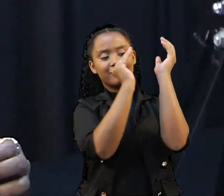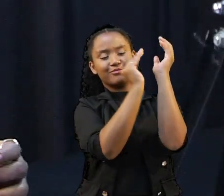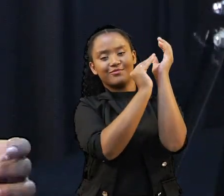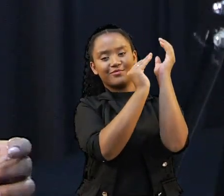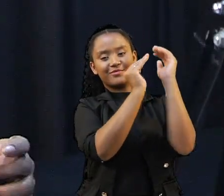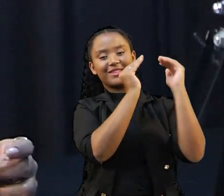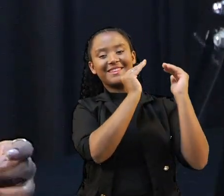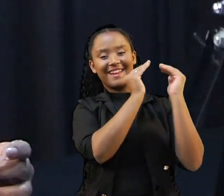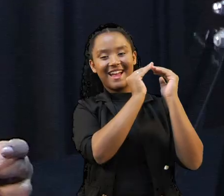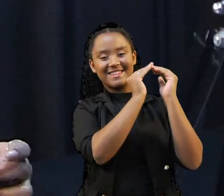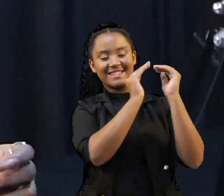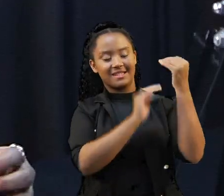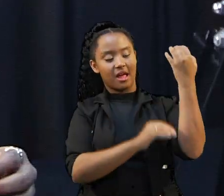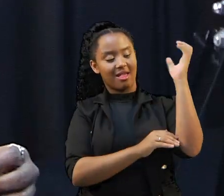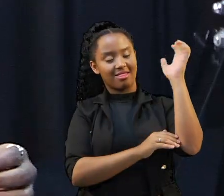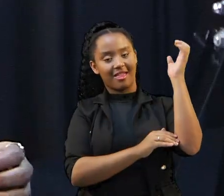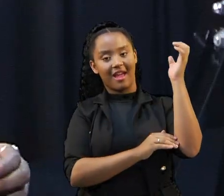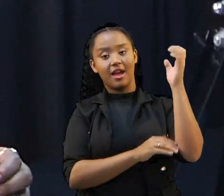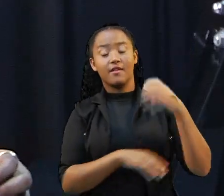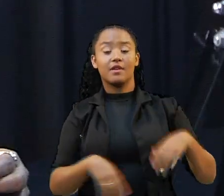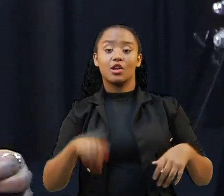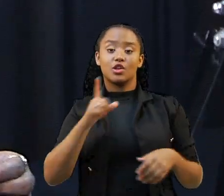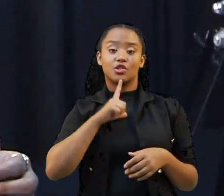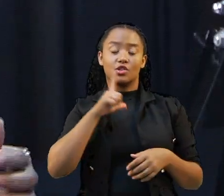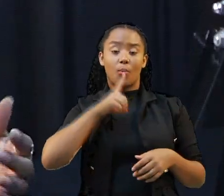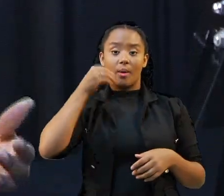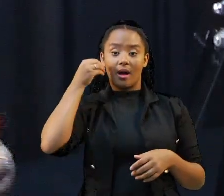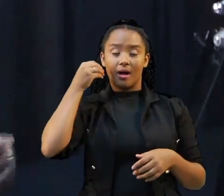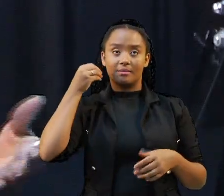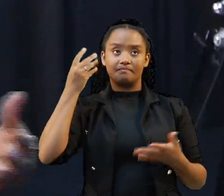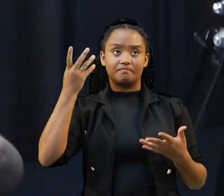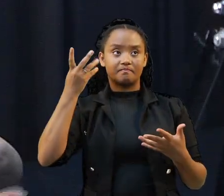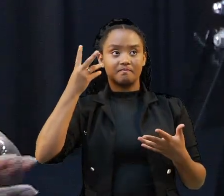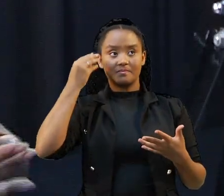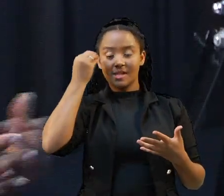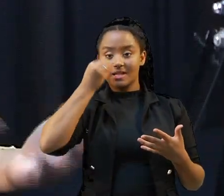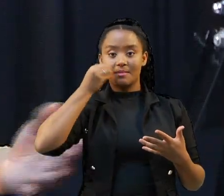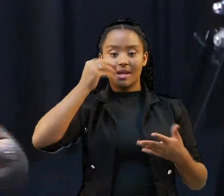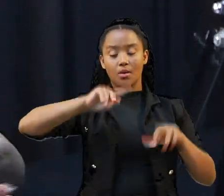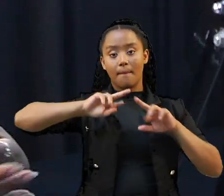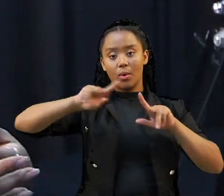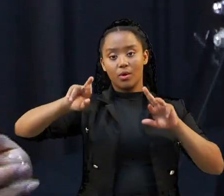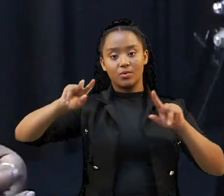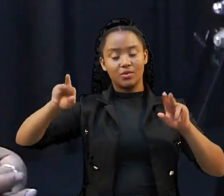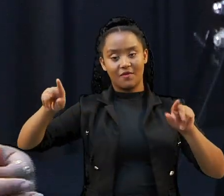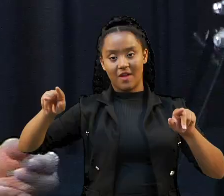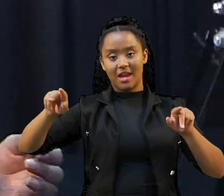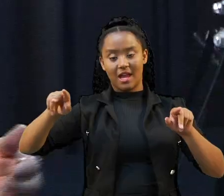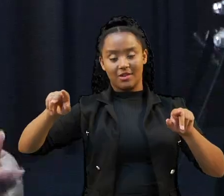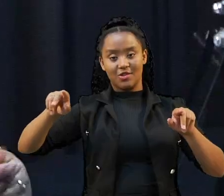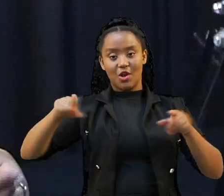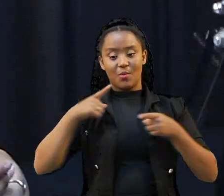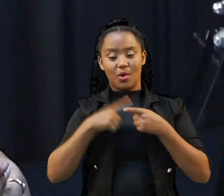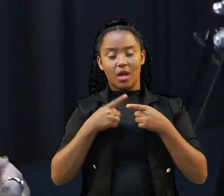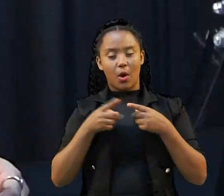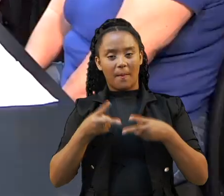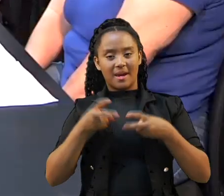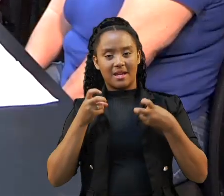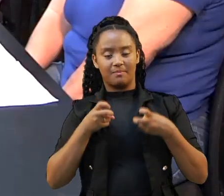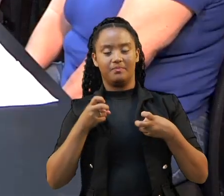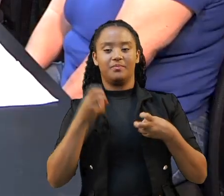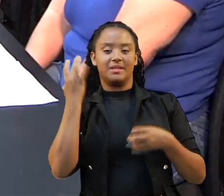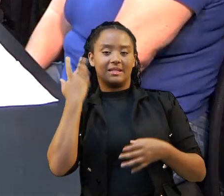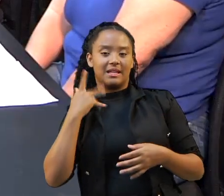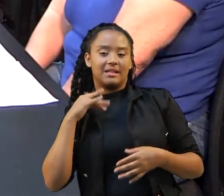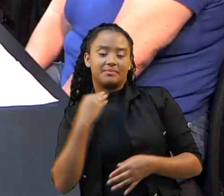sabe? Tinha uma vivência, assim, bem diferente da que eu vejo de crianças que estão em contexto mais urbano, sabe? Você é